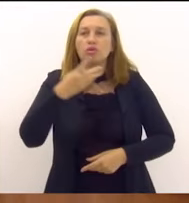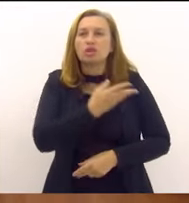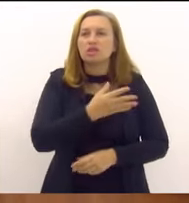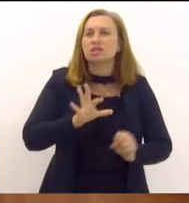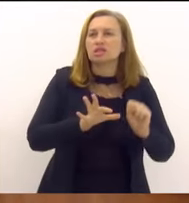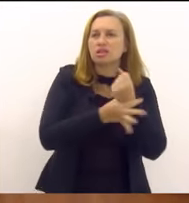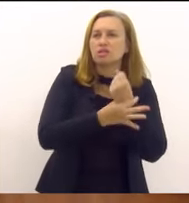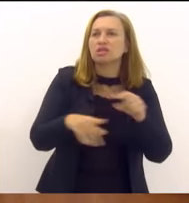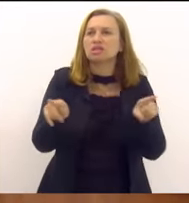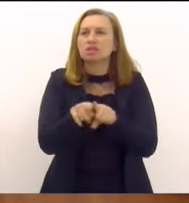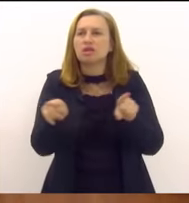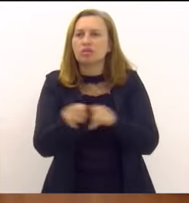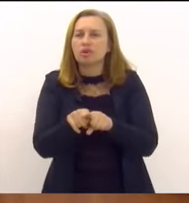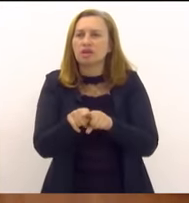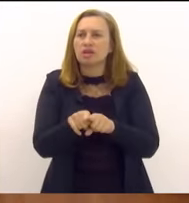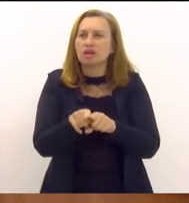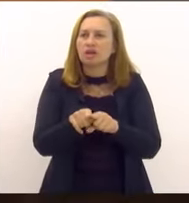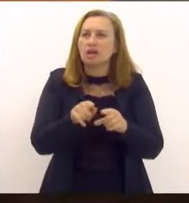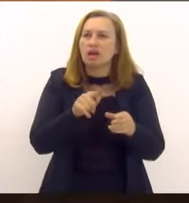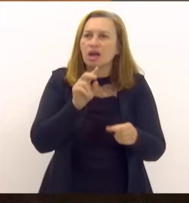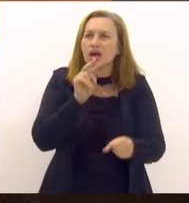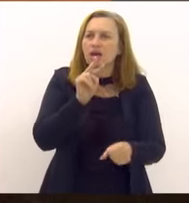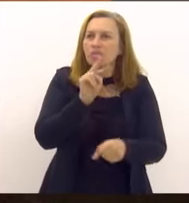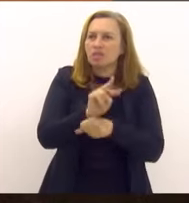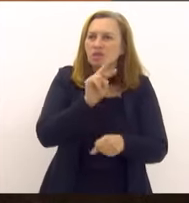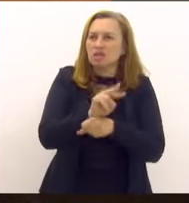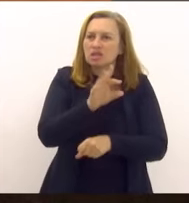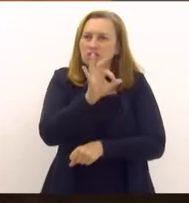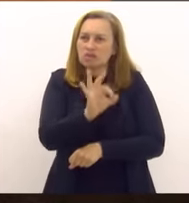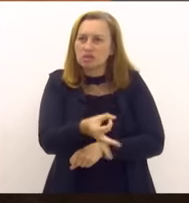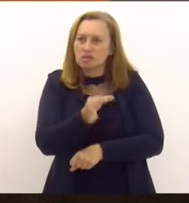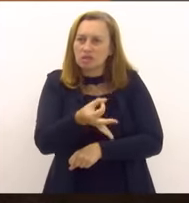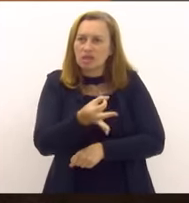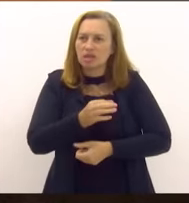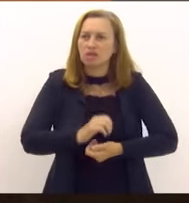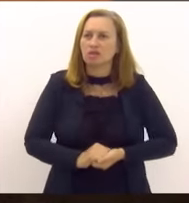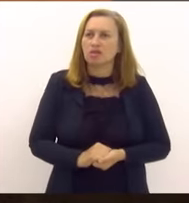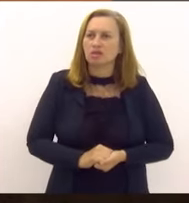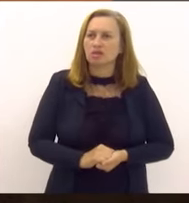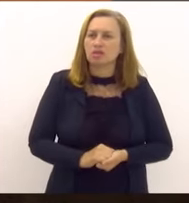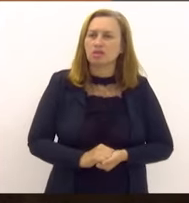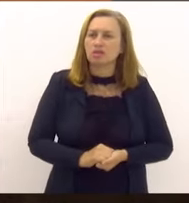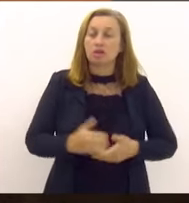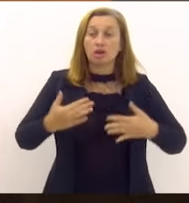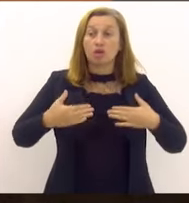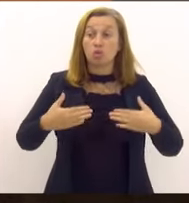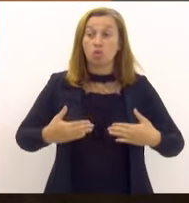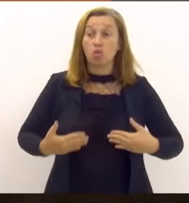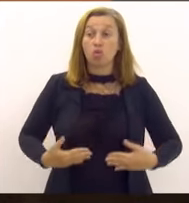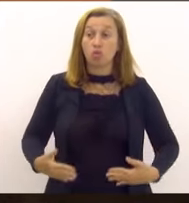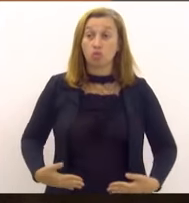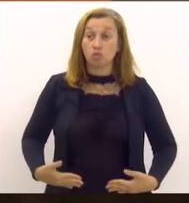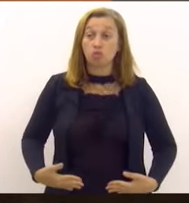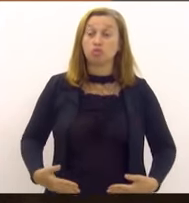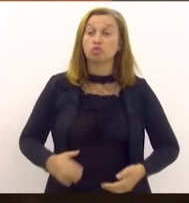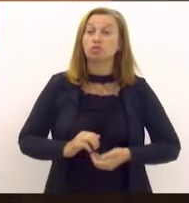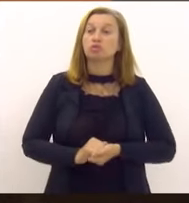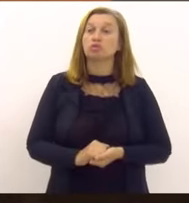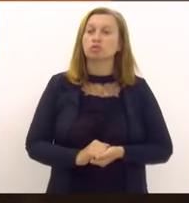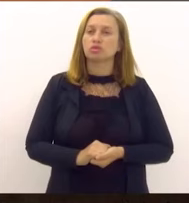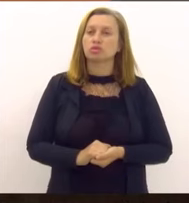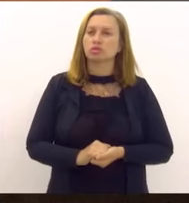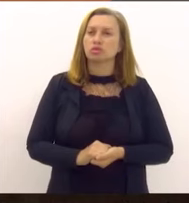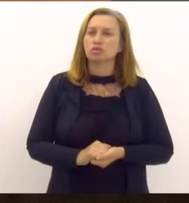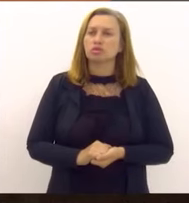segurança que também contemple a proteção necessária e específica a corpos que manifestam a